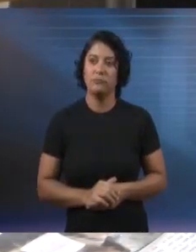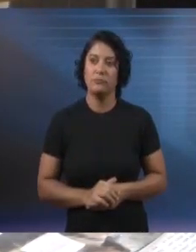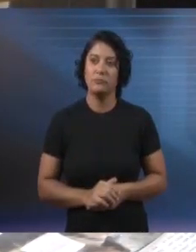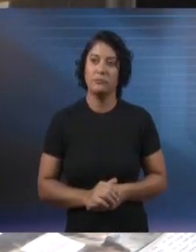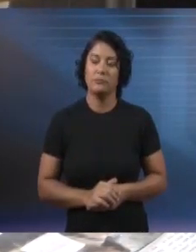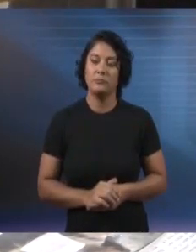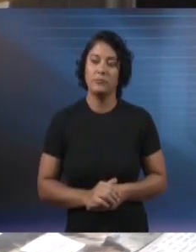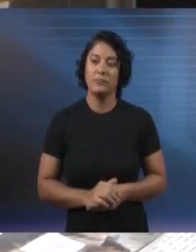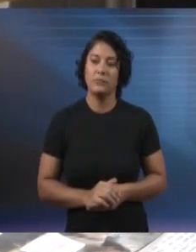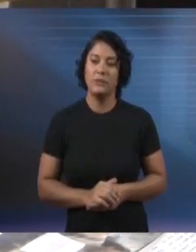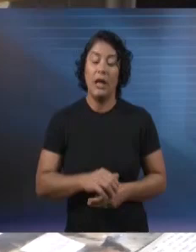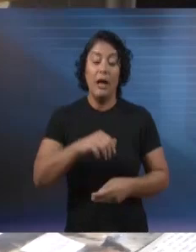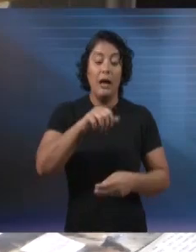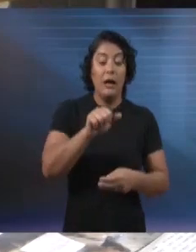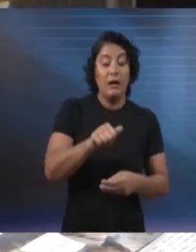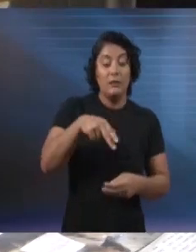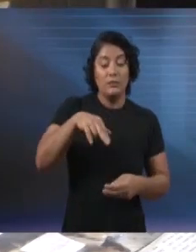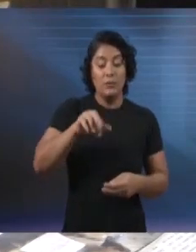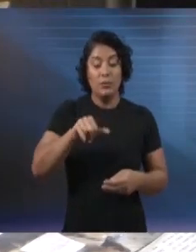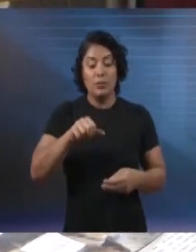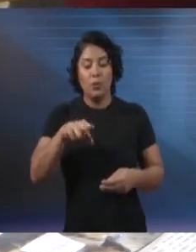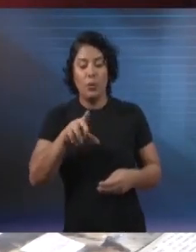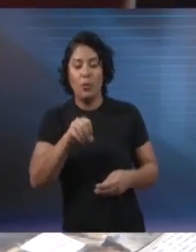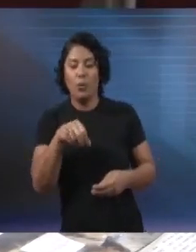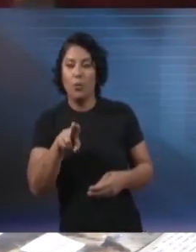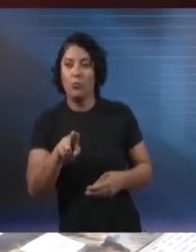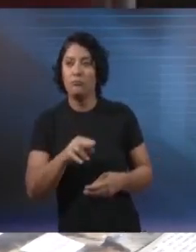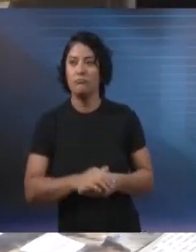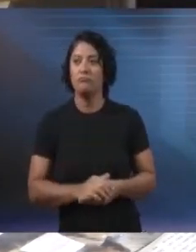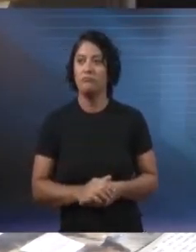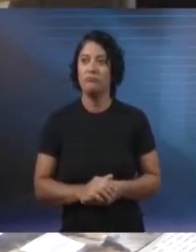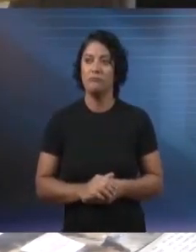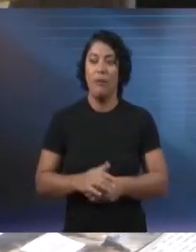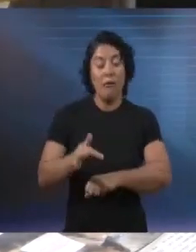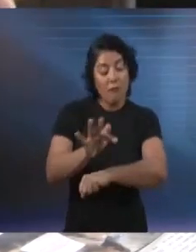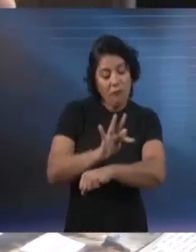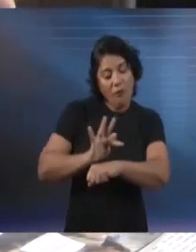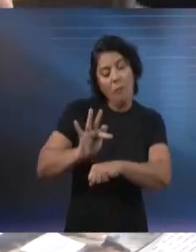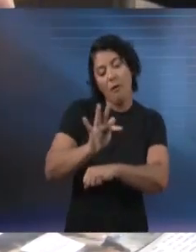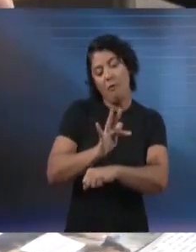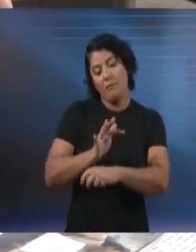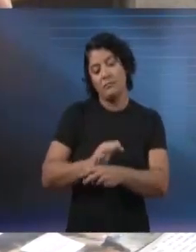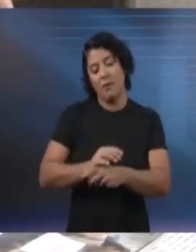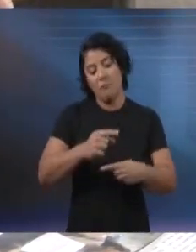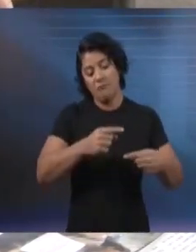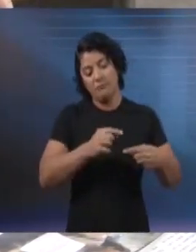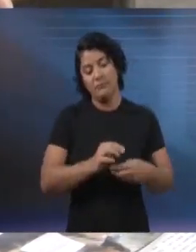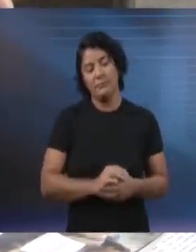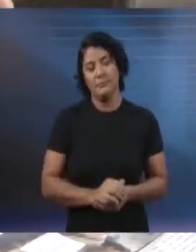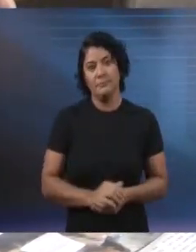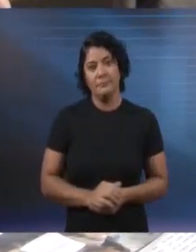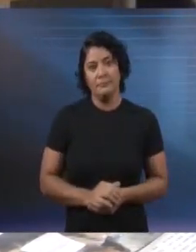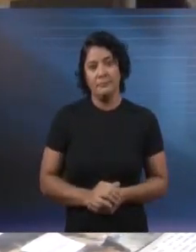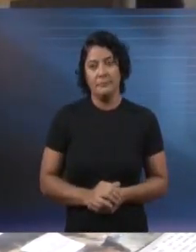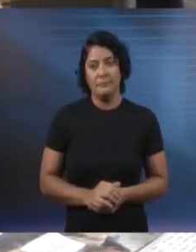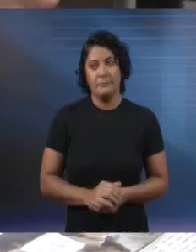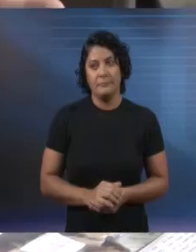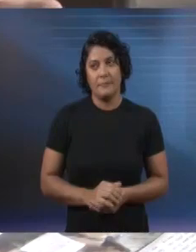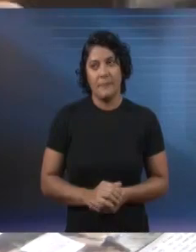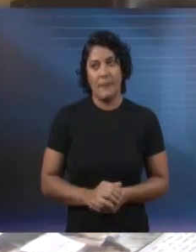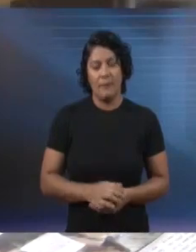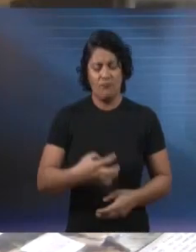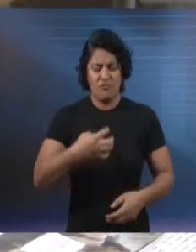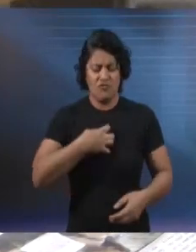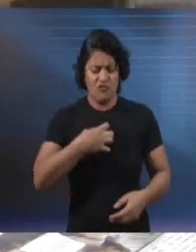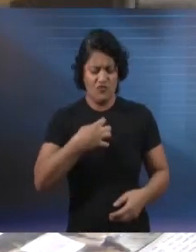erros formais, mas essa política, esse modo